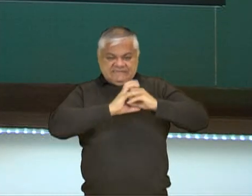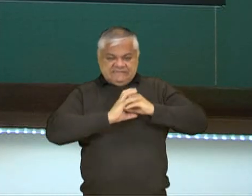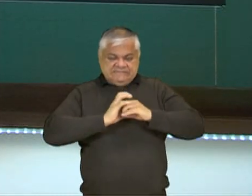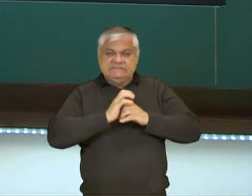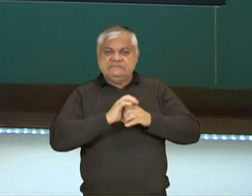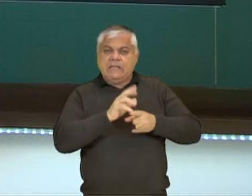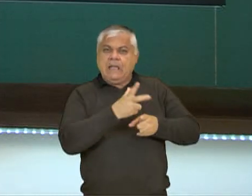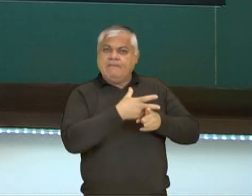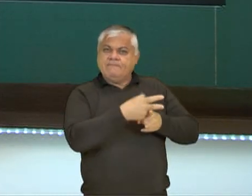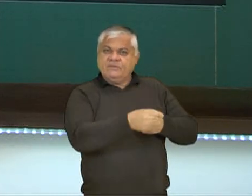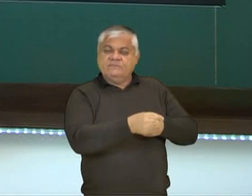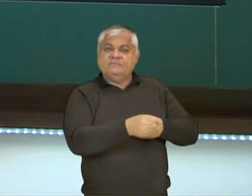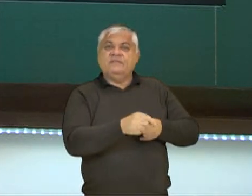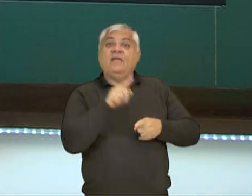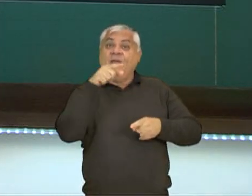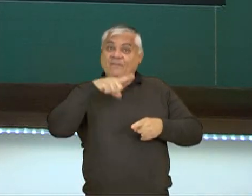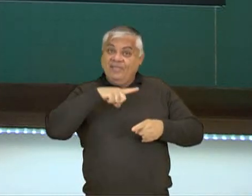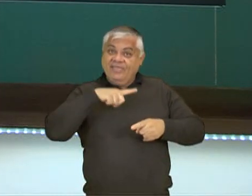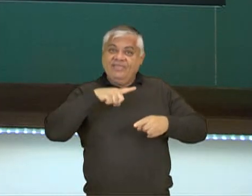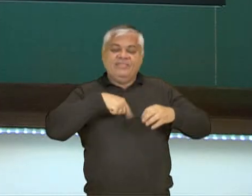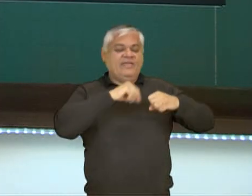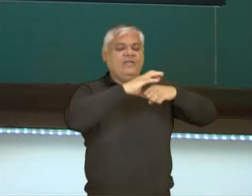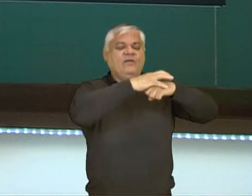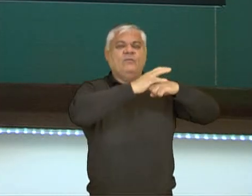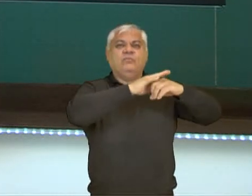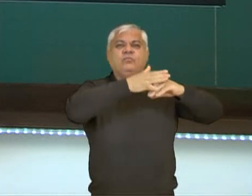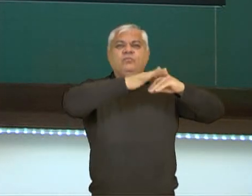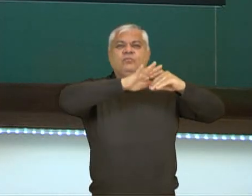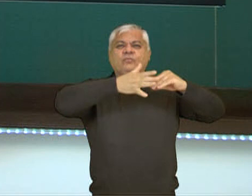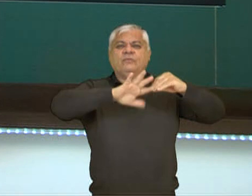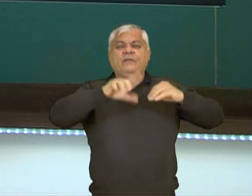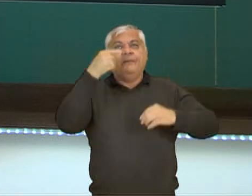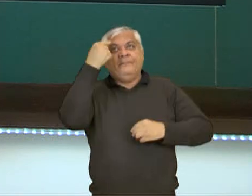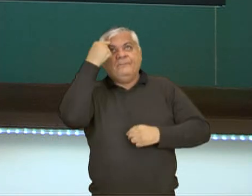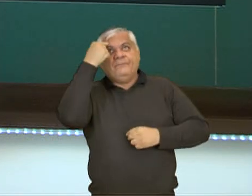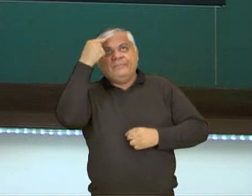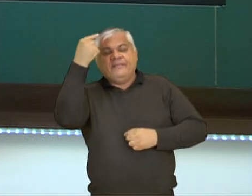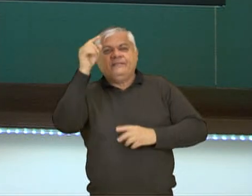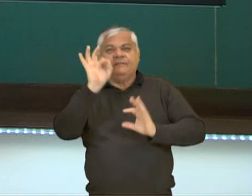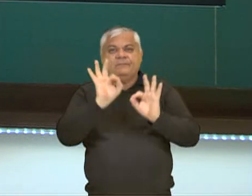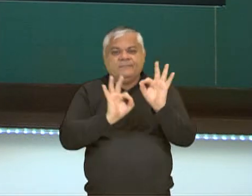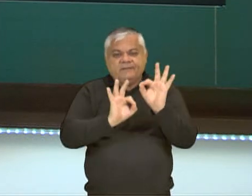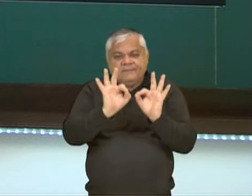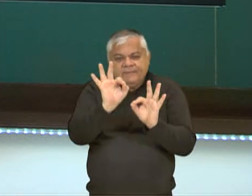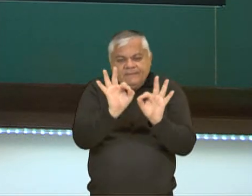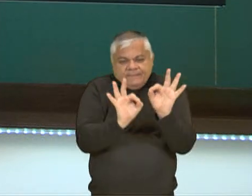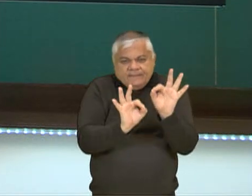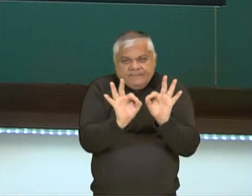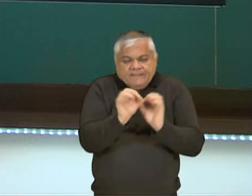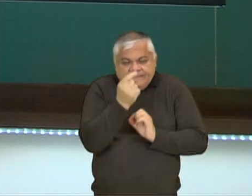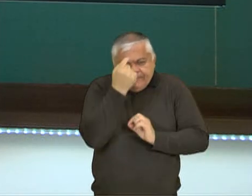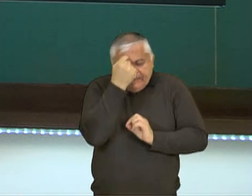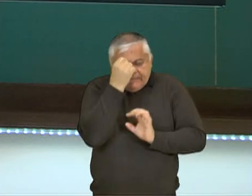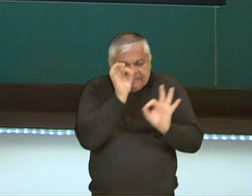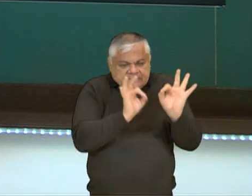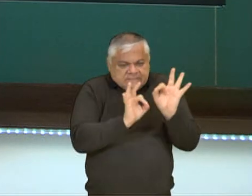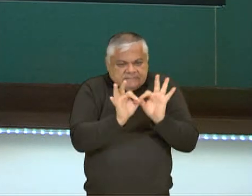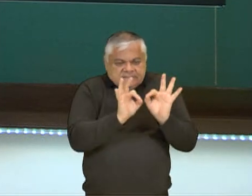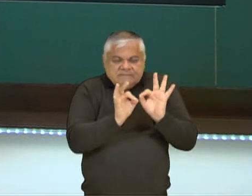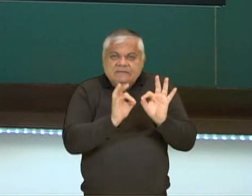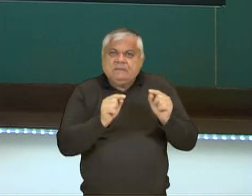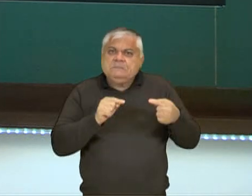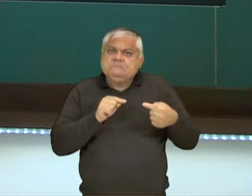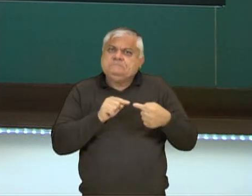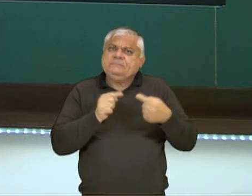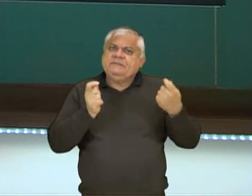presença dessa cutícula. Dá a impressão que o bicho foi pensado, né? Foi planejado ali para que ele tenha ali